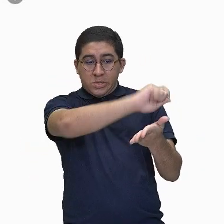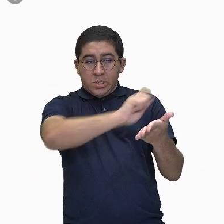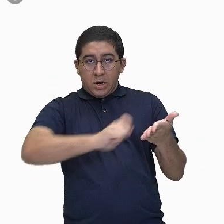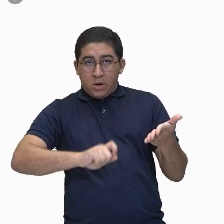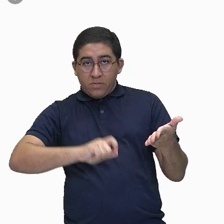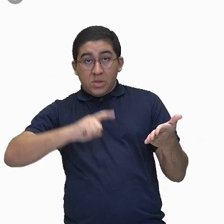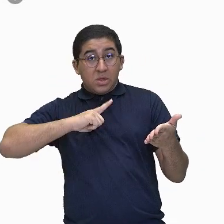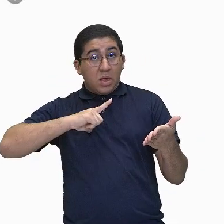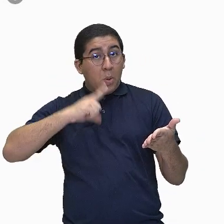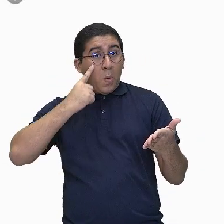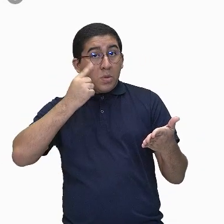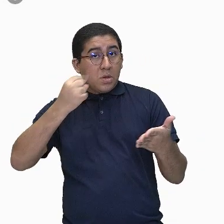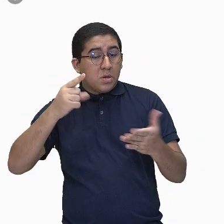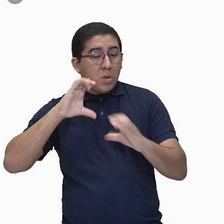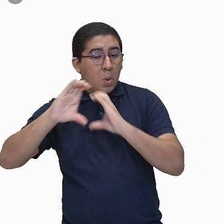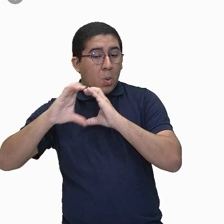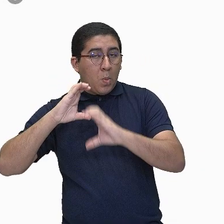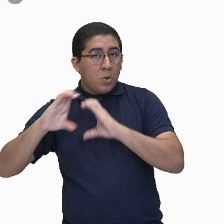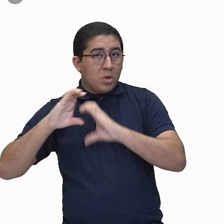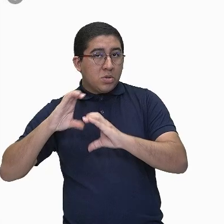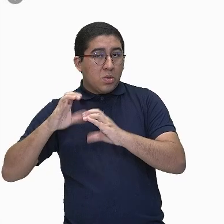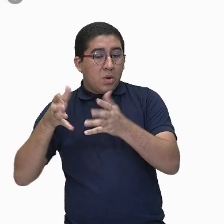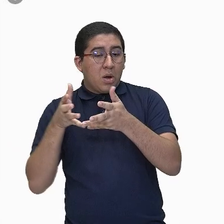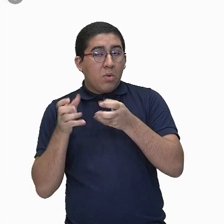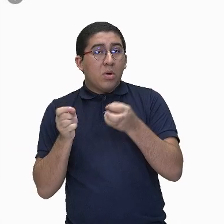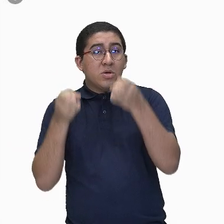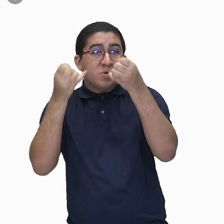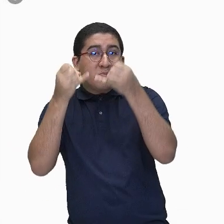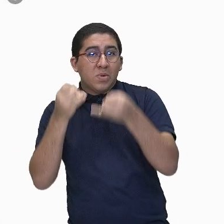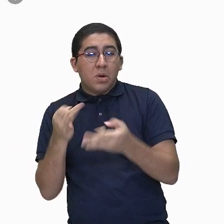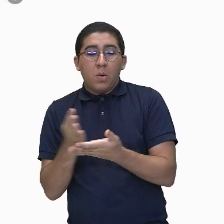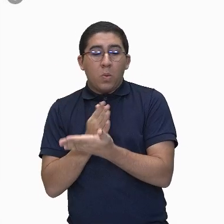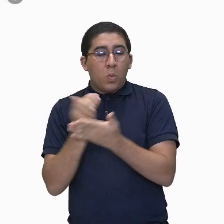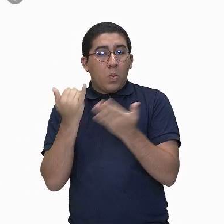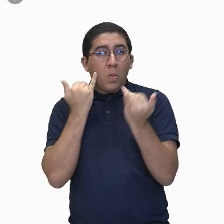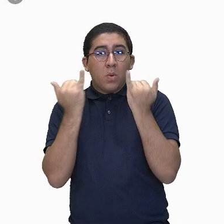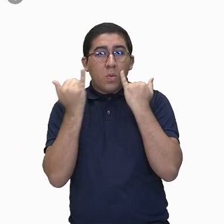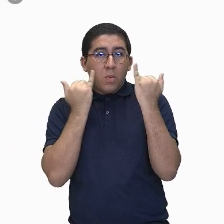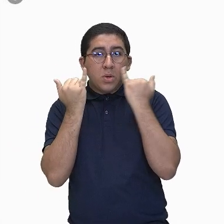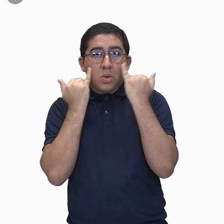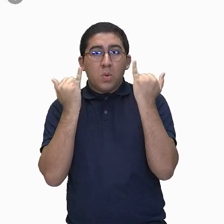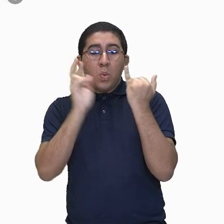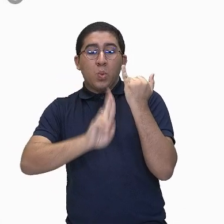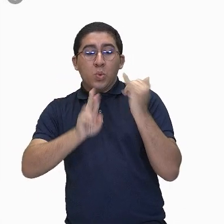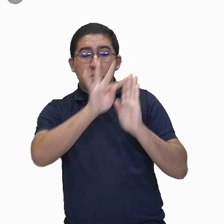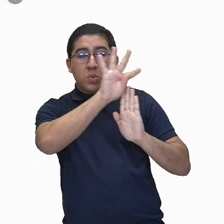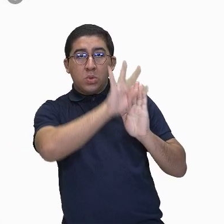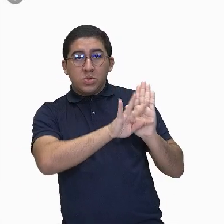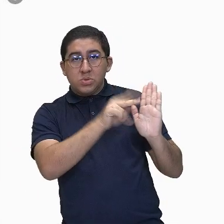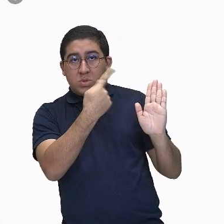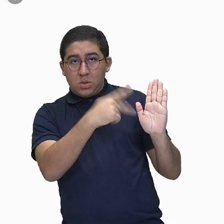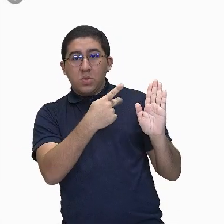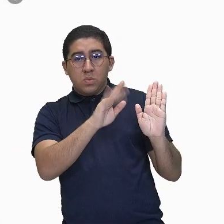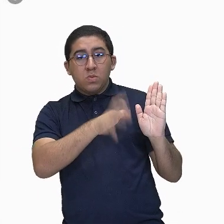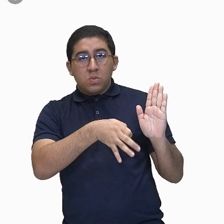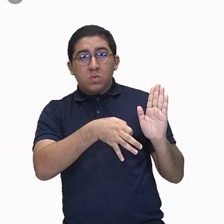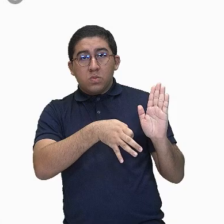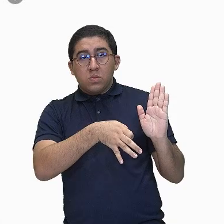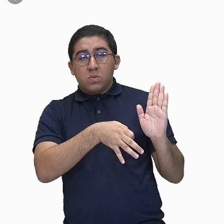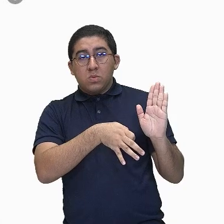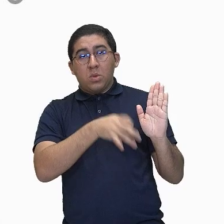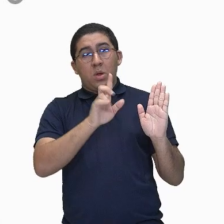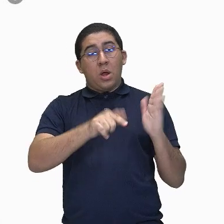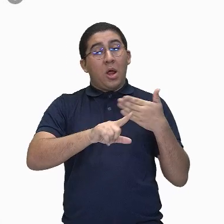intenção em transmitir uma informação por meio do texto, né? Então, o